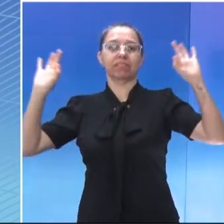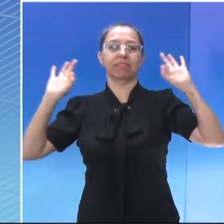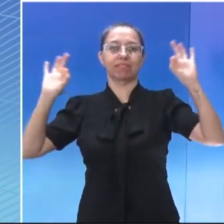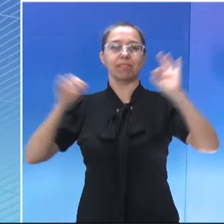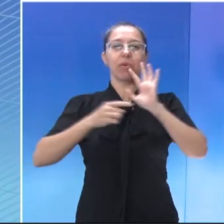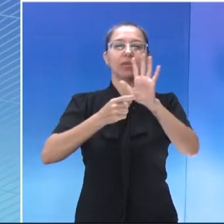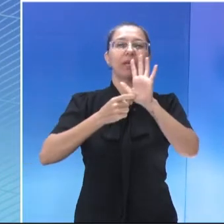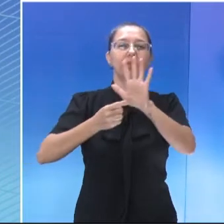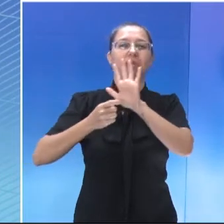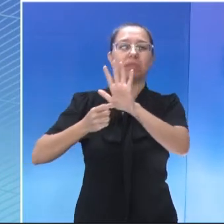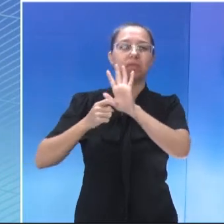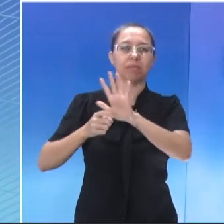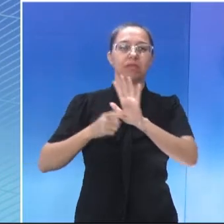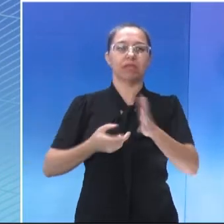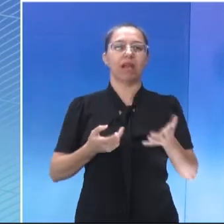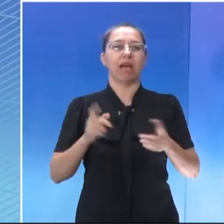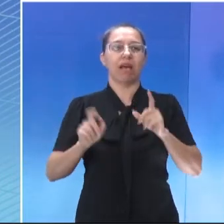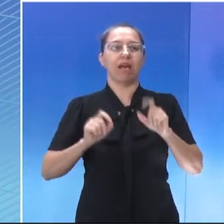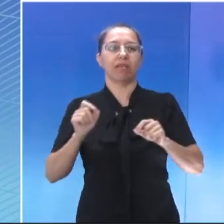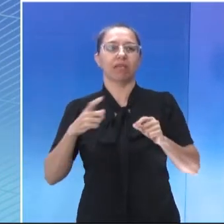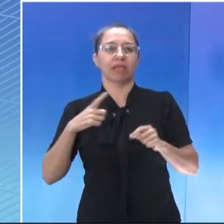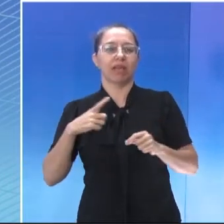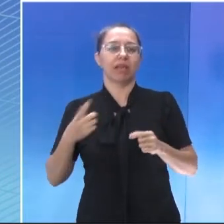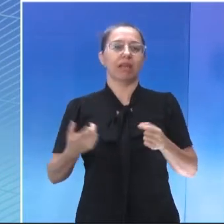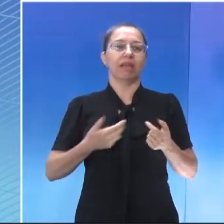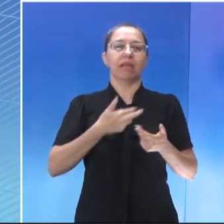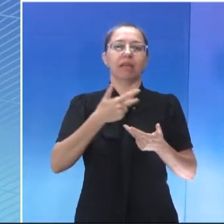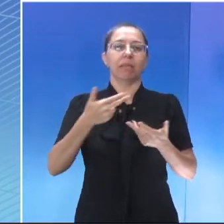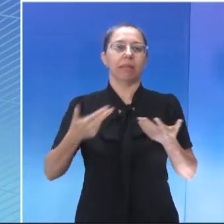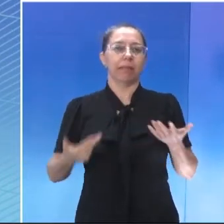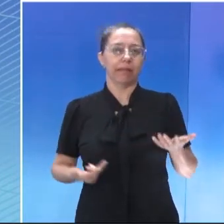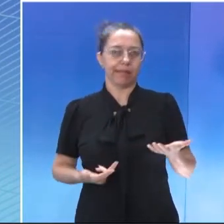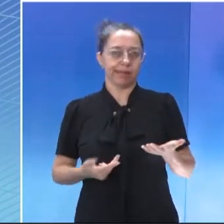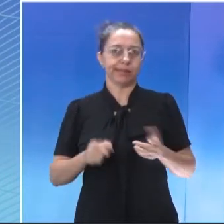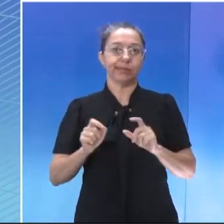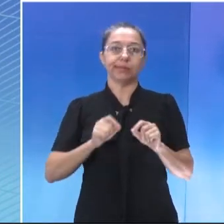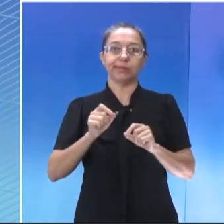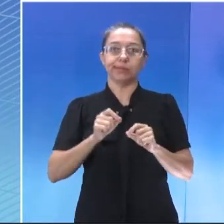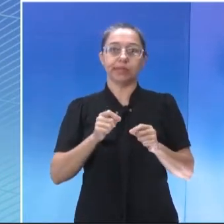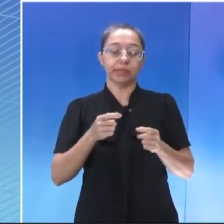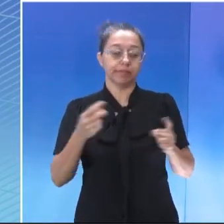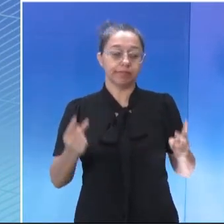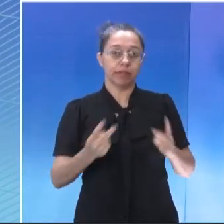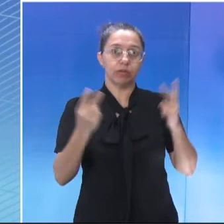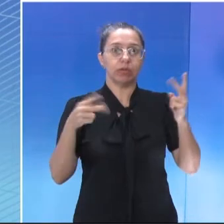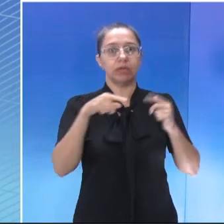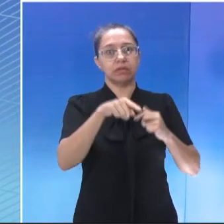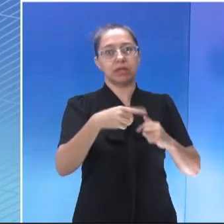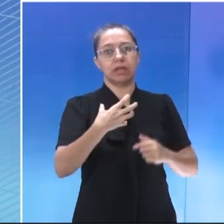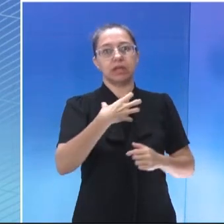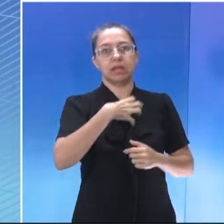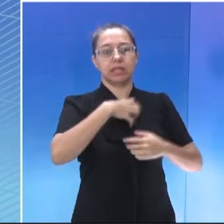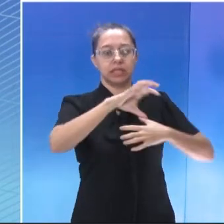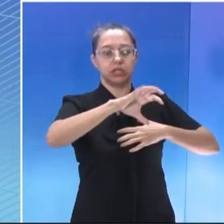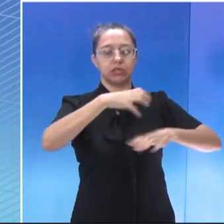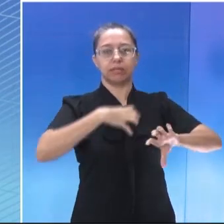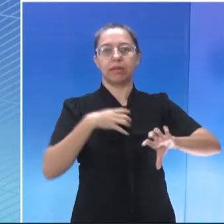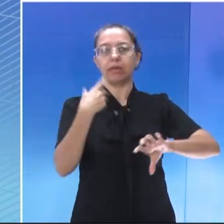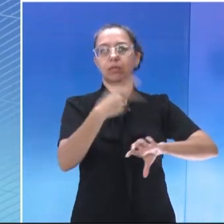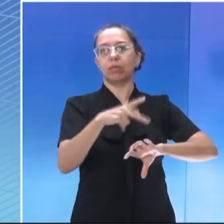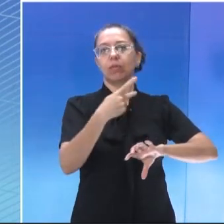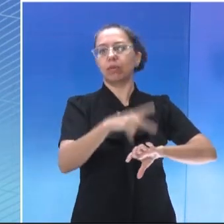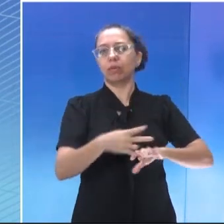em consumir, em mostrar o que elas têm, não é verdade? Do que os seus sentimentos, né, do que o